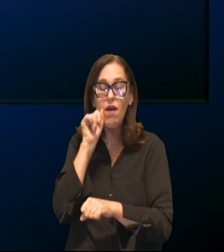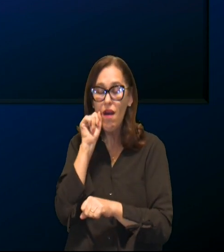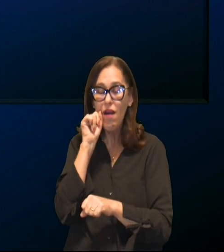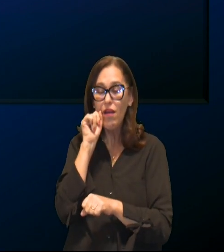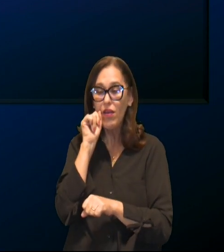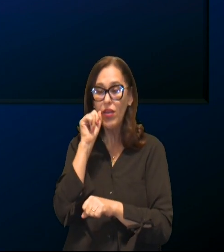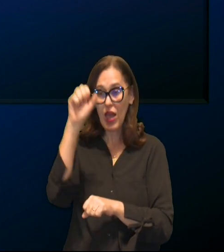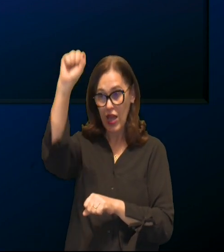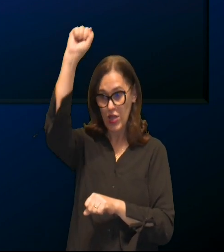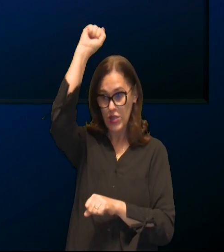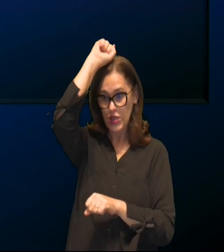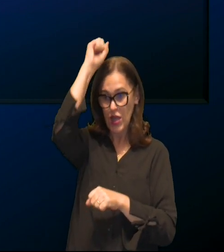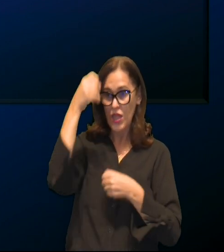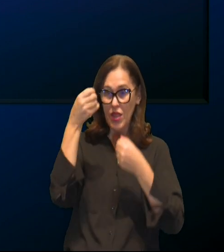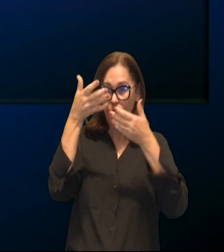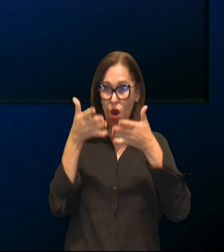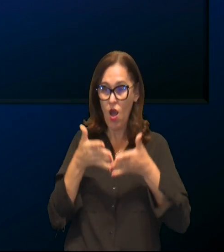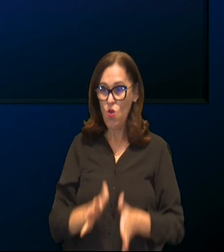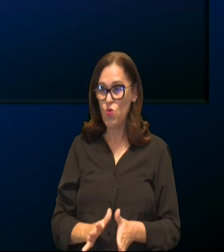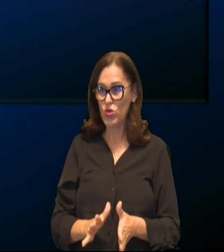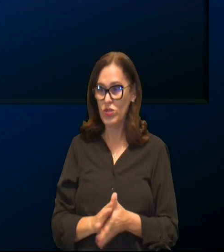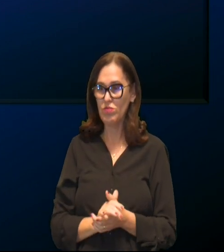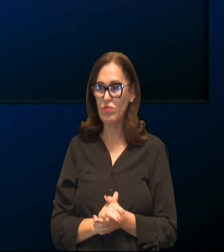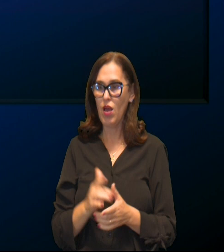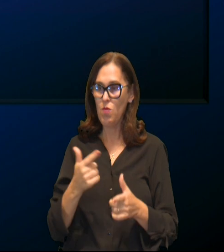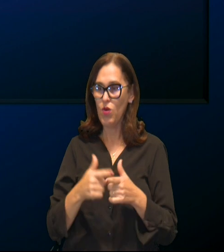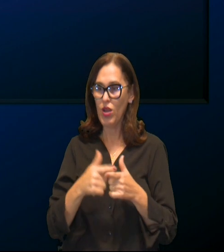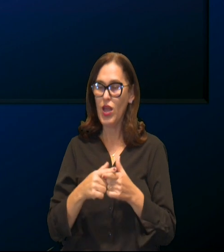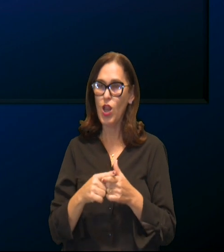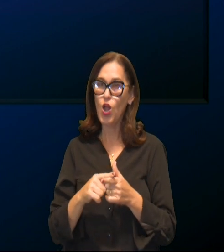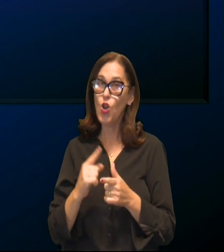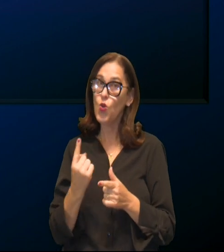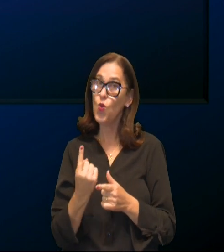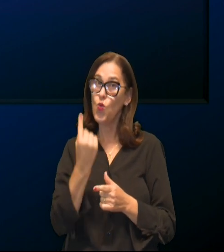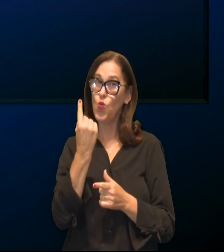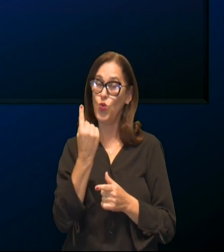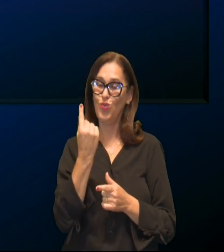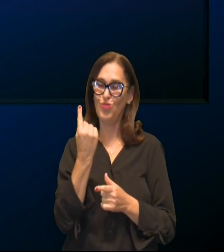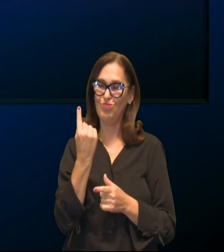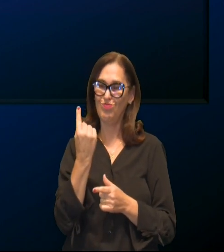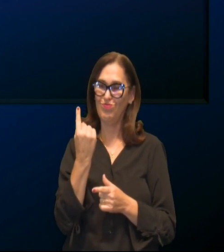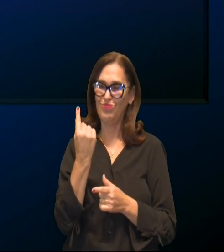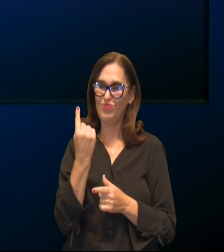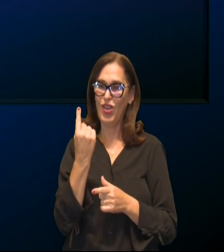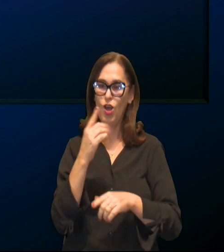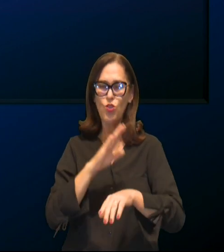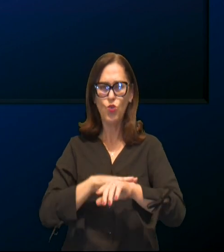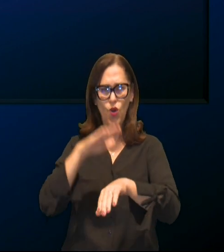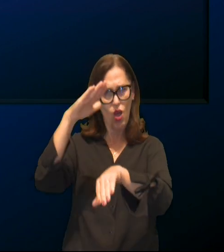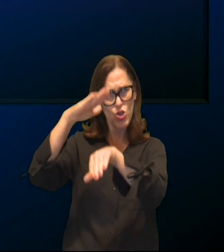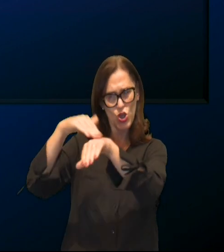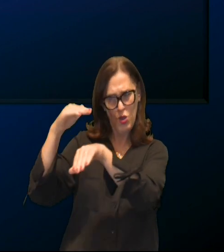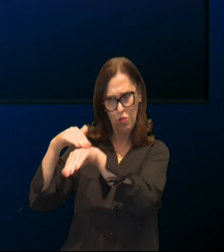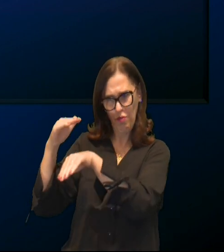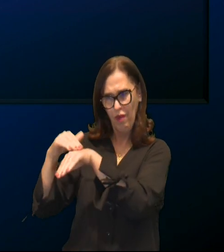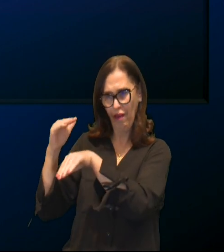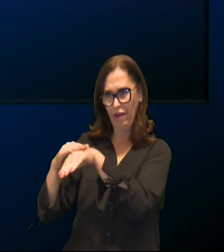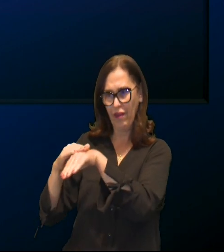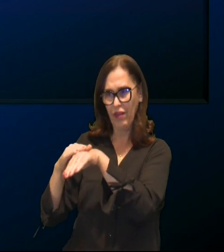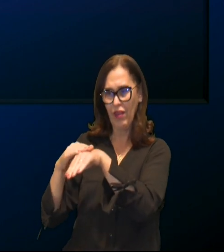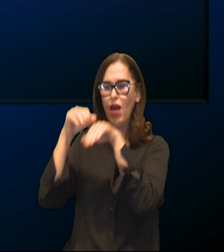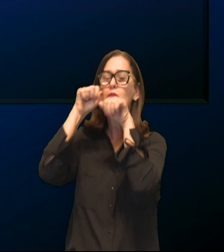para Sara, que vos deu à luz, porque era ele único. Quando eu o chamei,